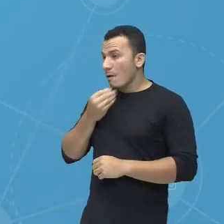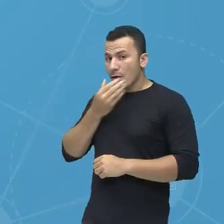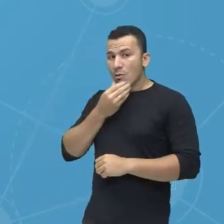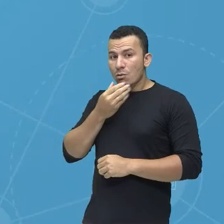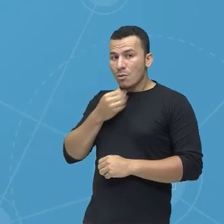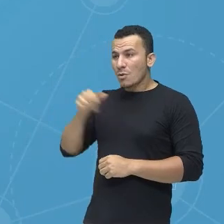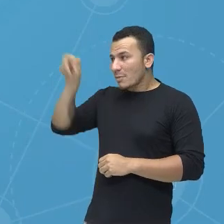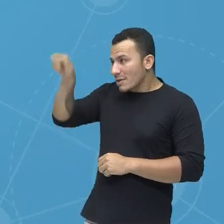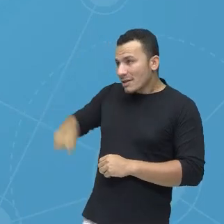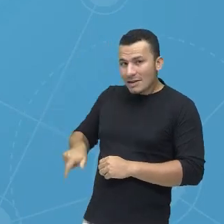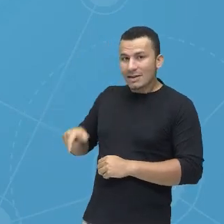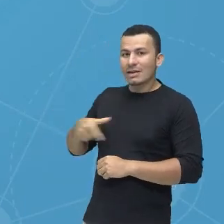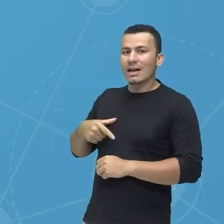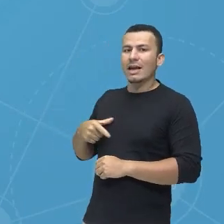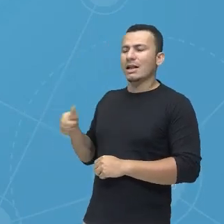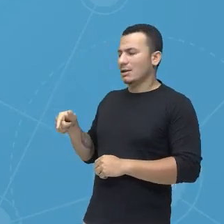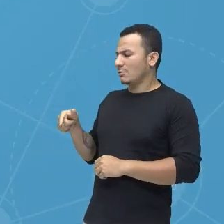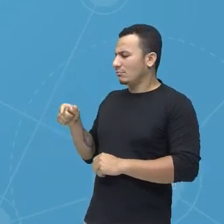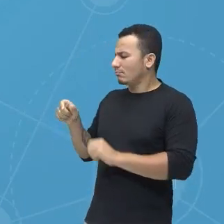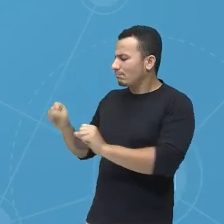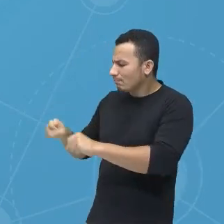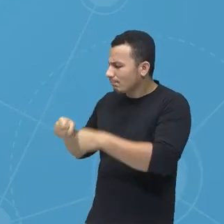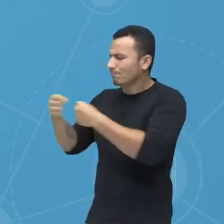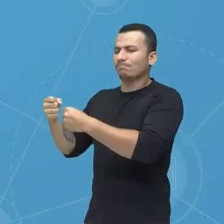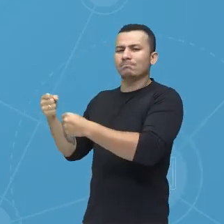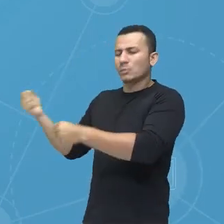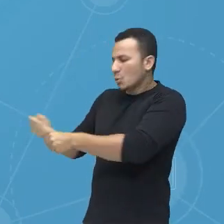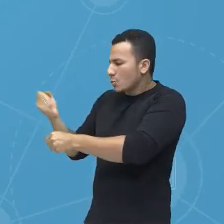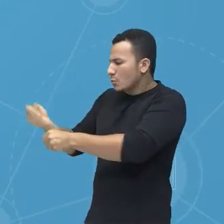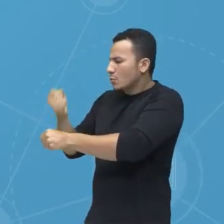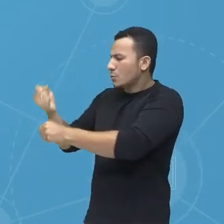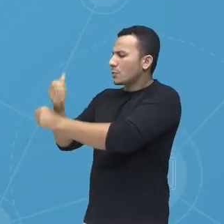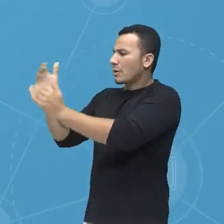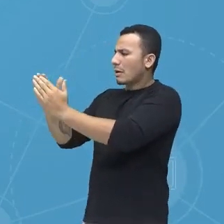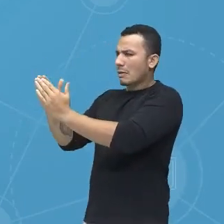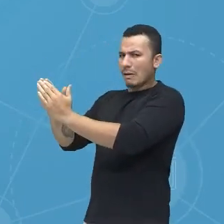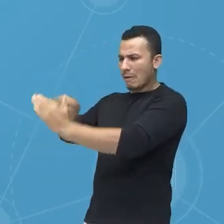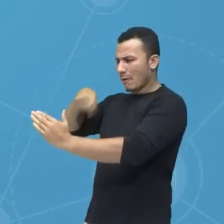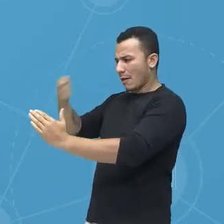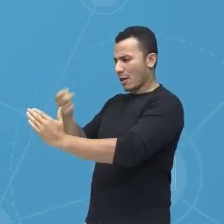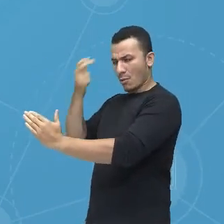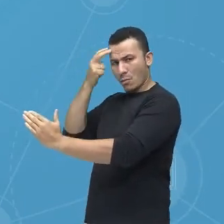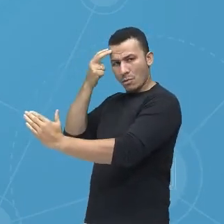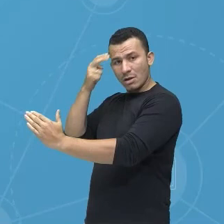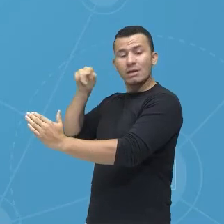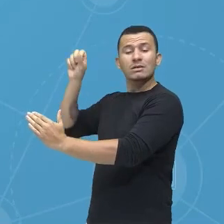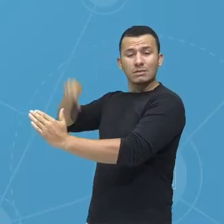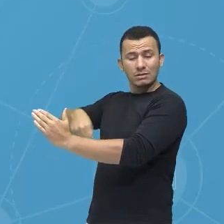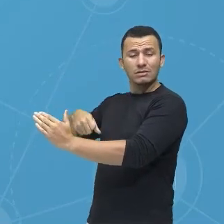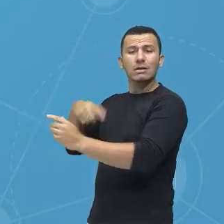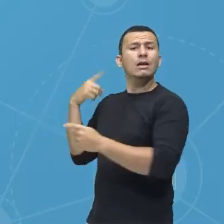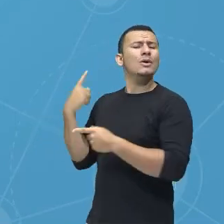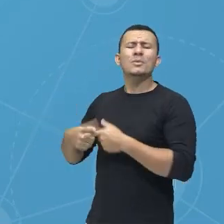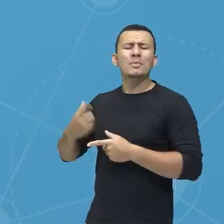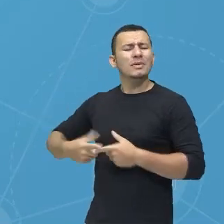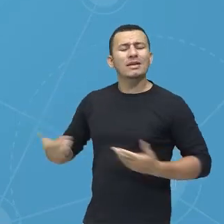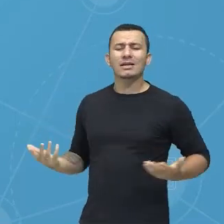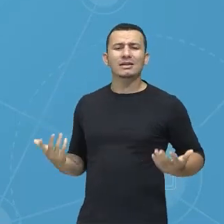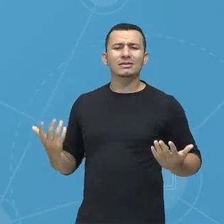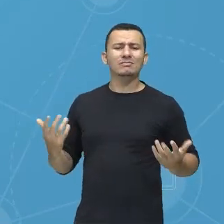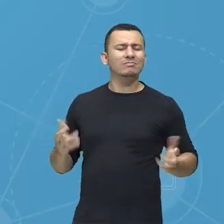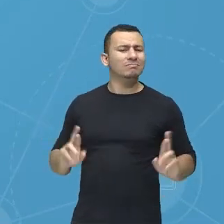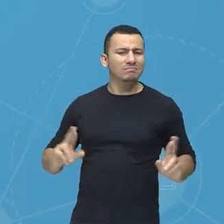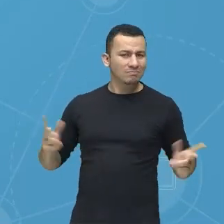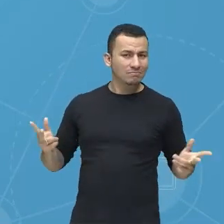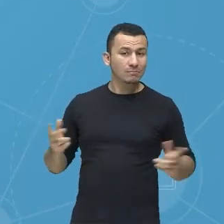está produzindo cultura ao construir a sua casa? Sim. Mas por que, professora?